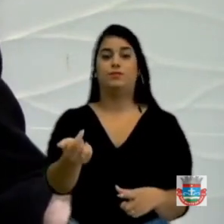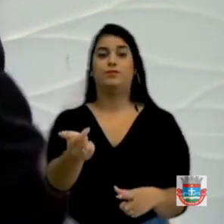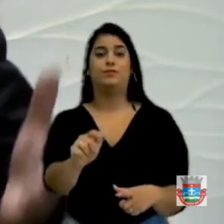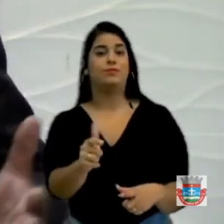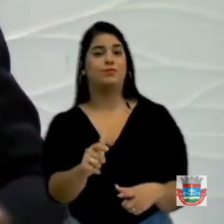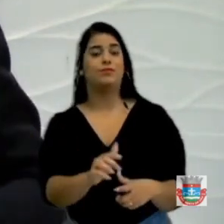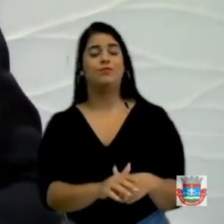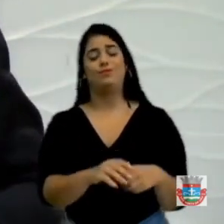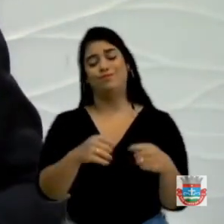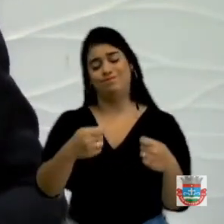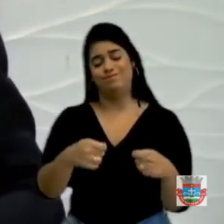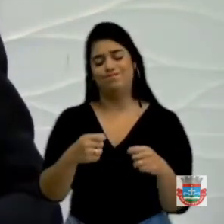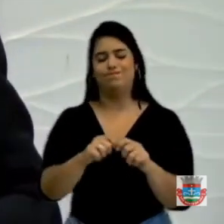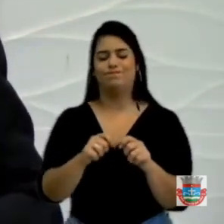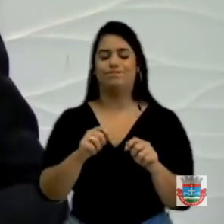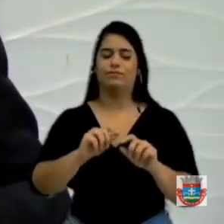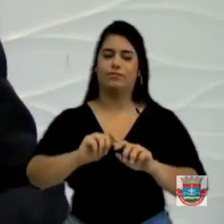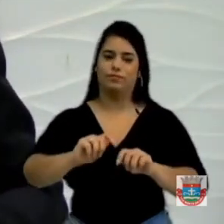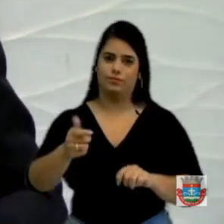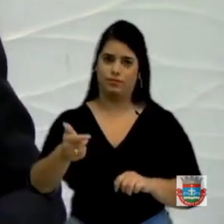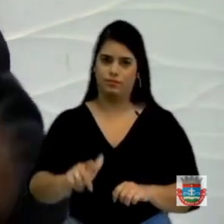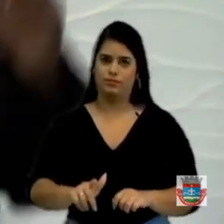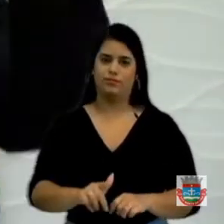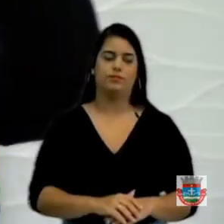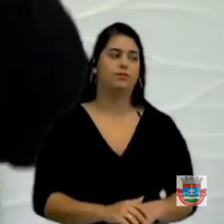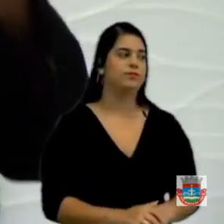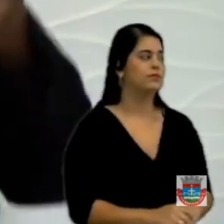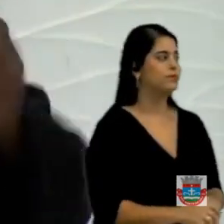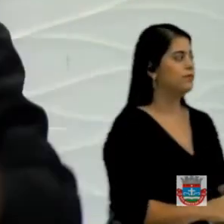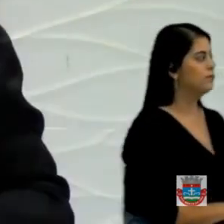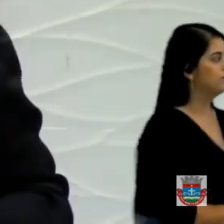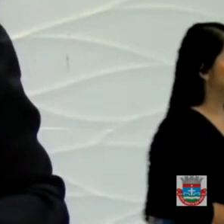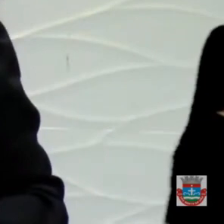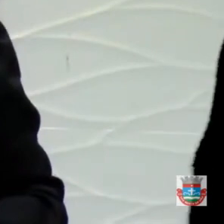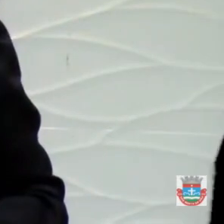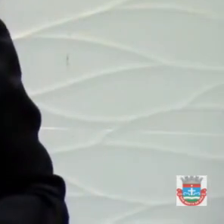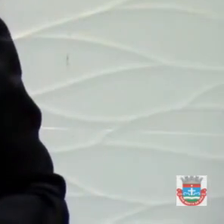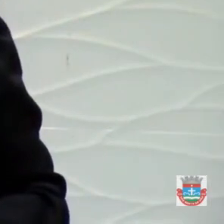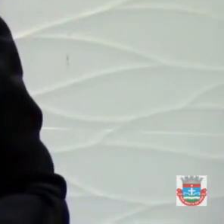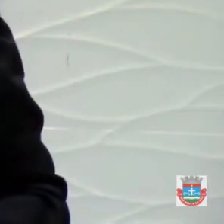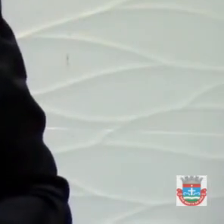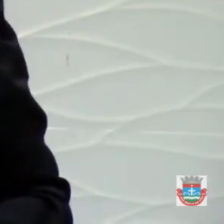e vai ter que fazer de novo, no mesmo local, pela terceira vez.